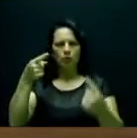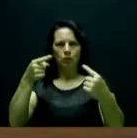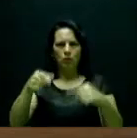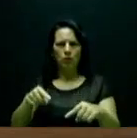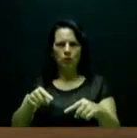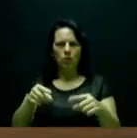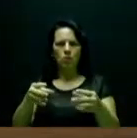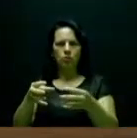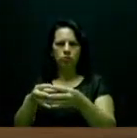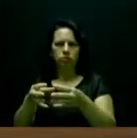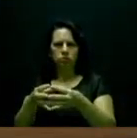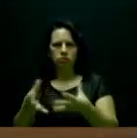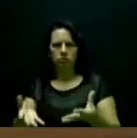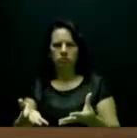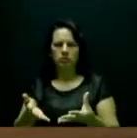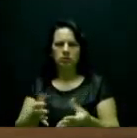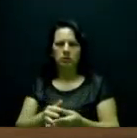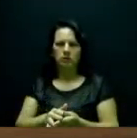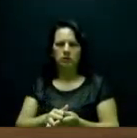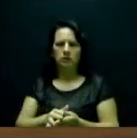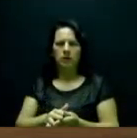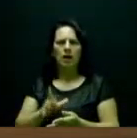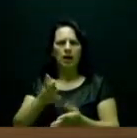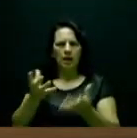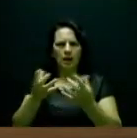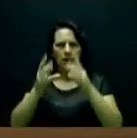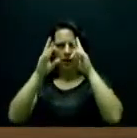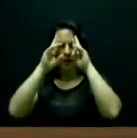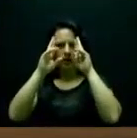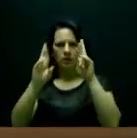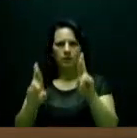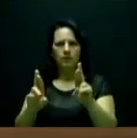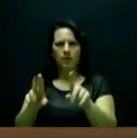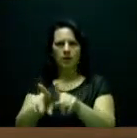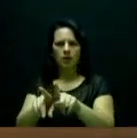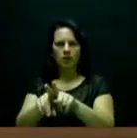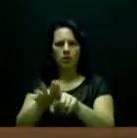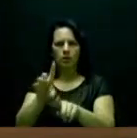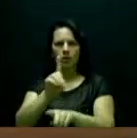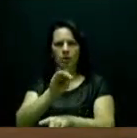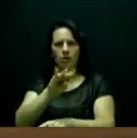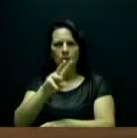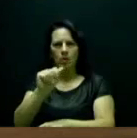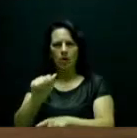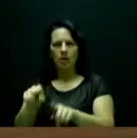eu quero, dentro do respeito, dentro da democracia,